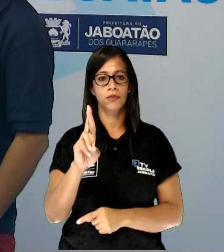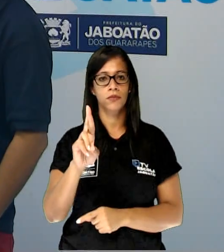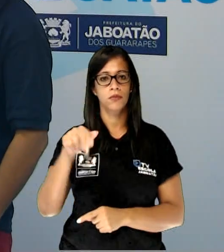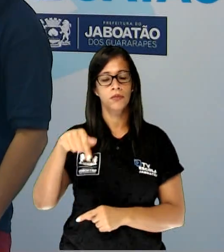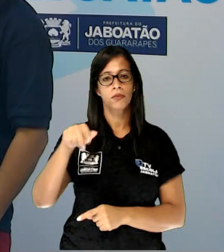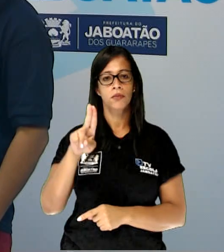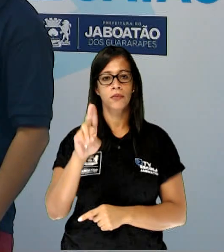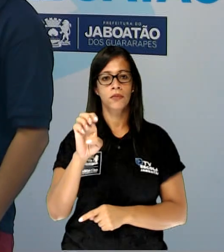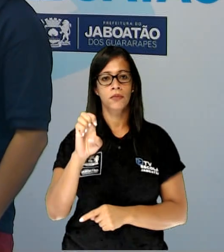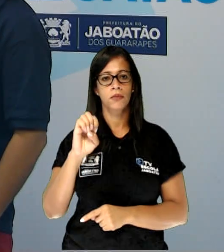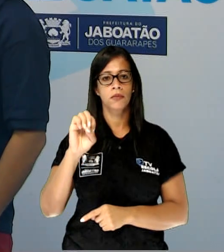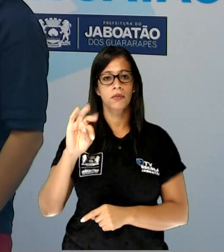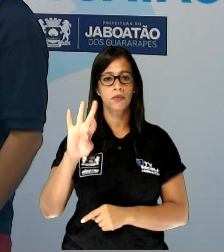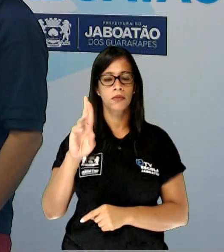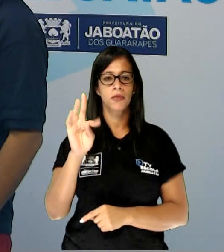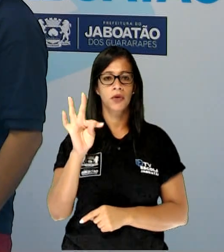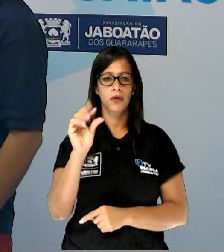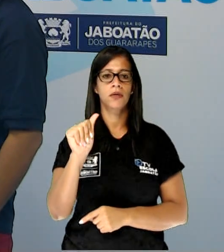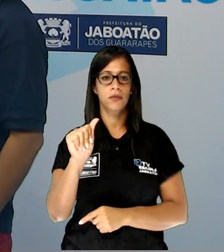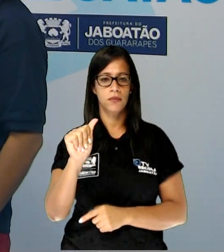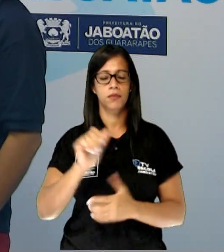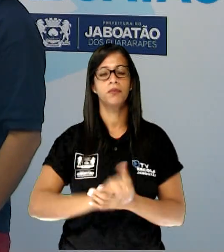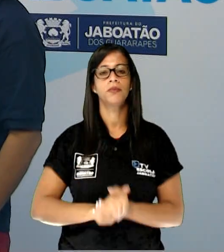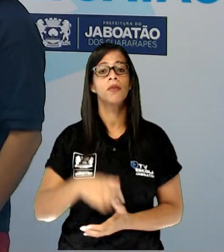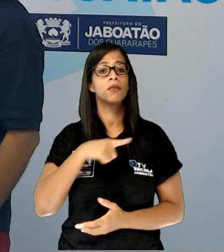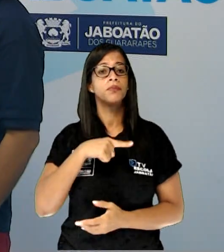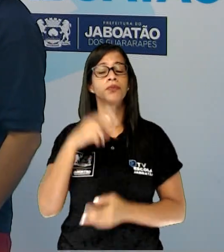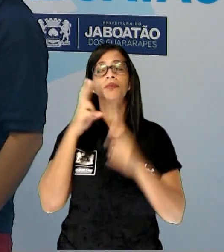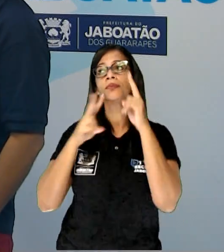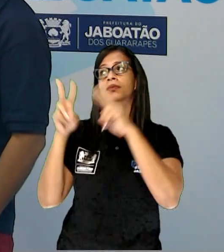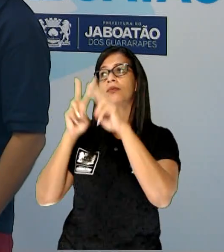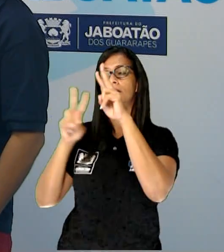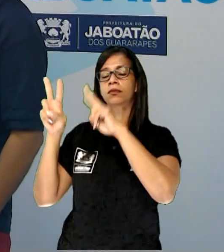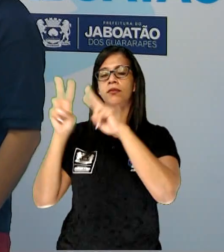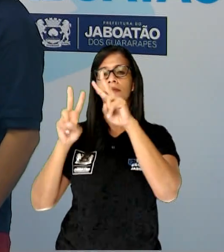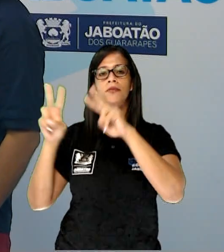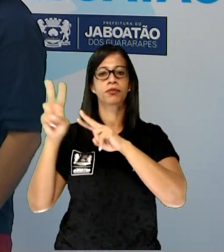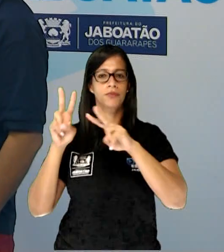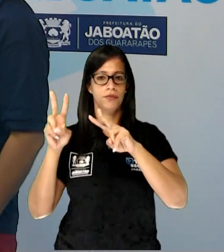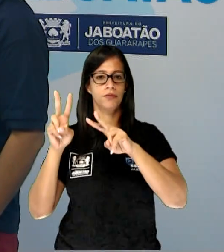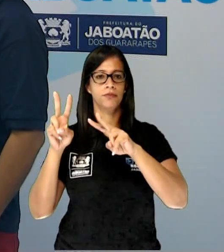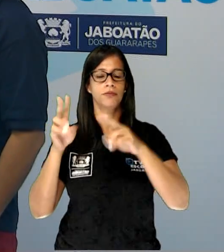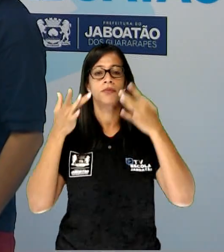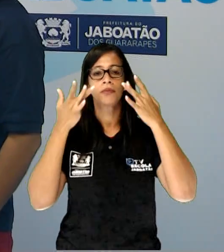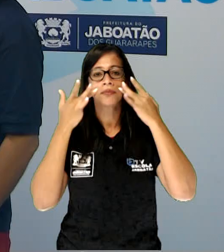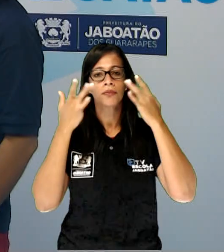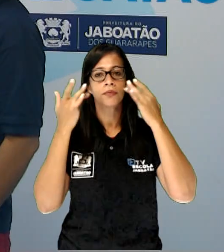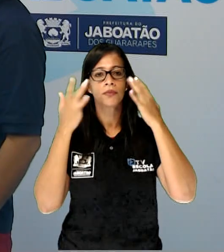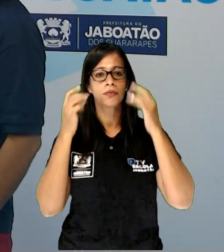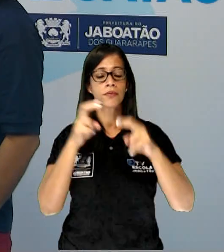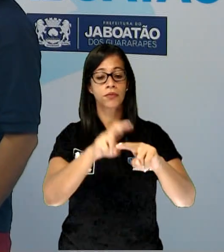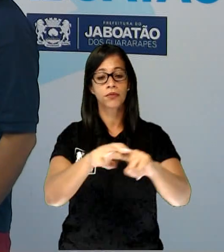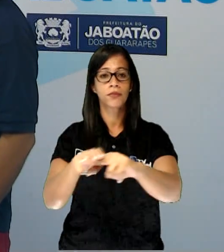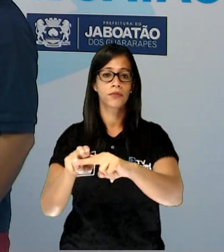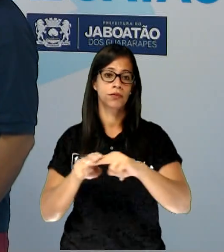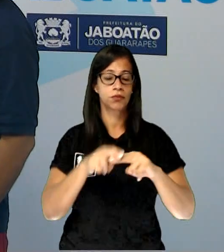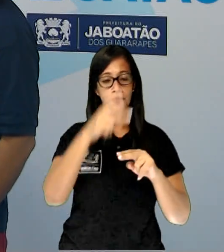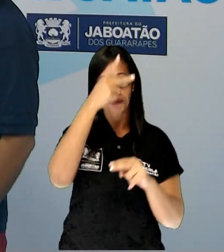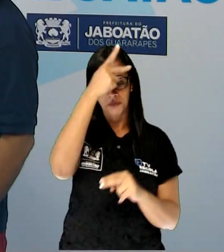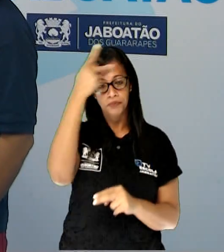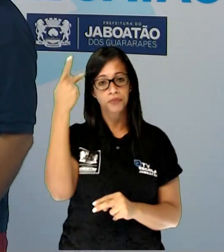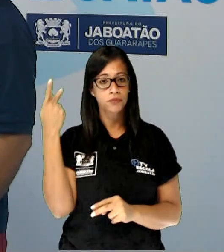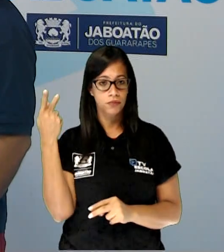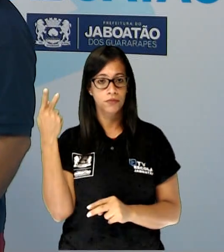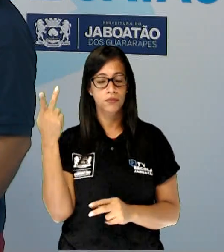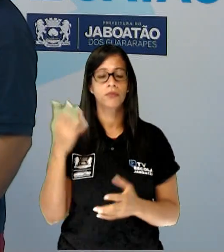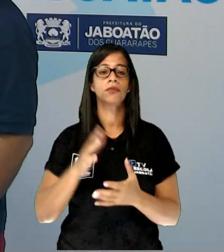o palco, né, a parte de baixo, o teatro todo aqui na arquibancada onde as pessoas ficavam, e aqui era o lugar